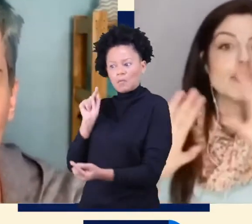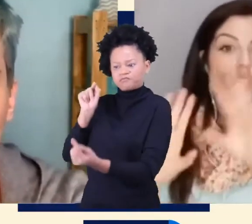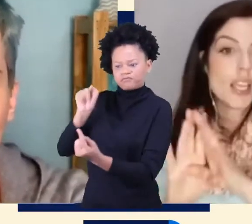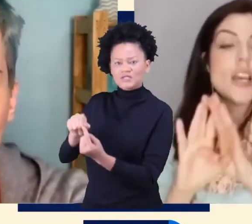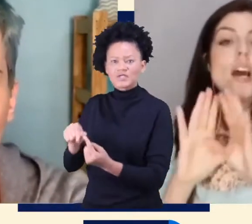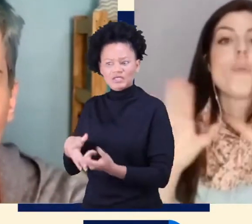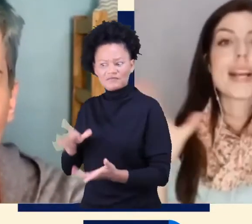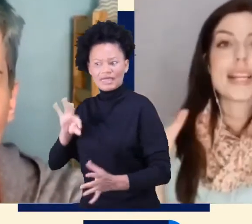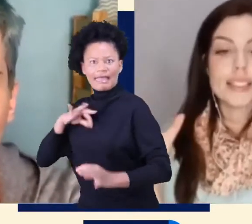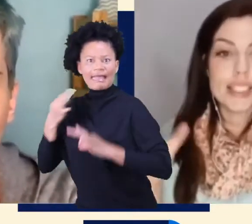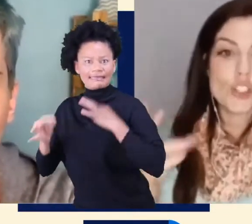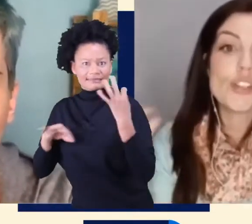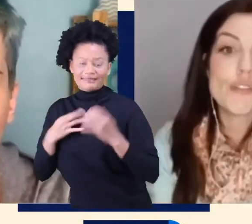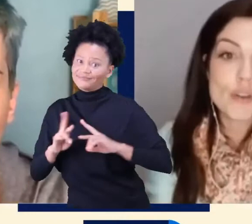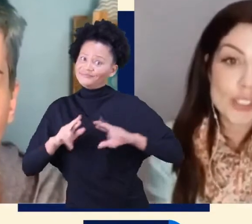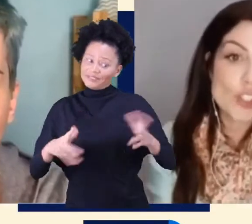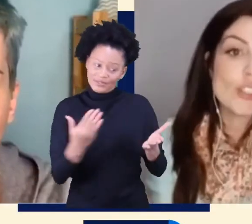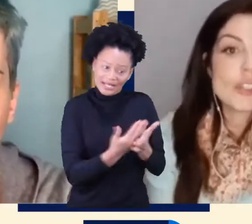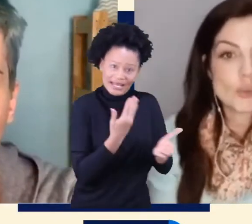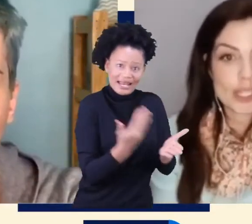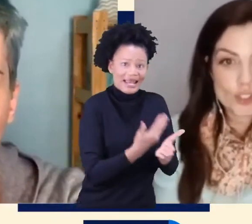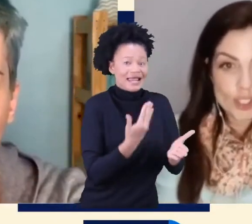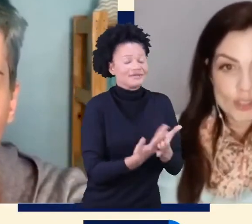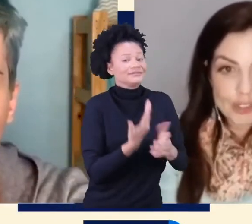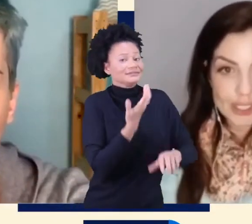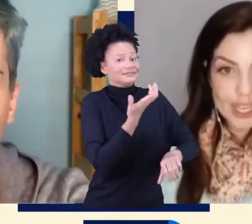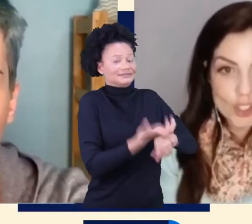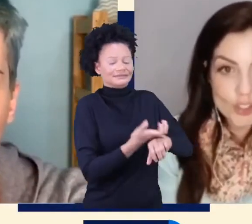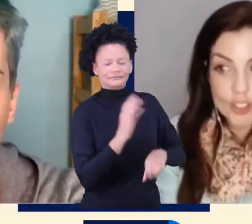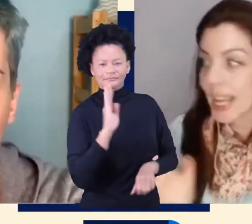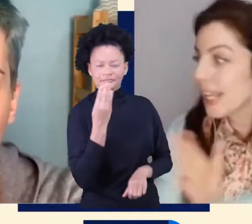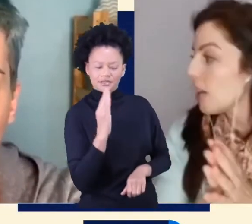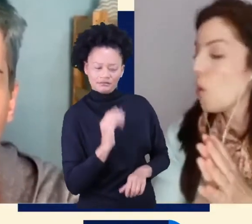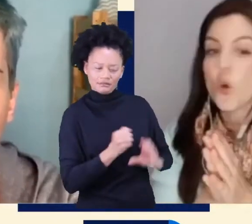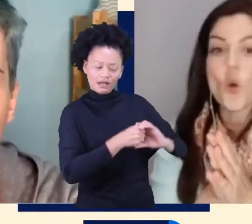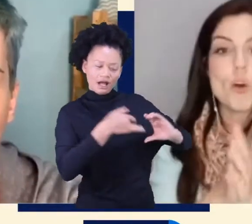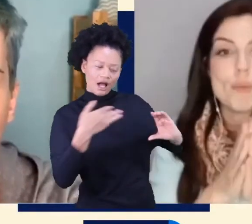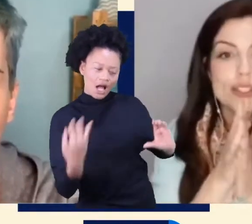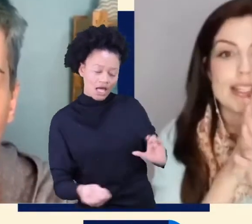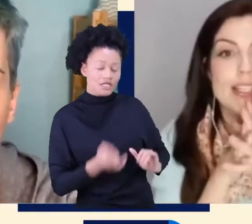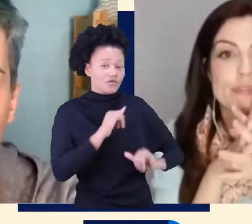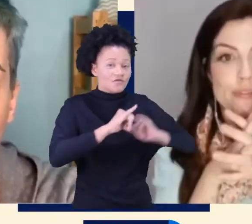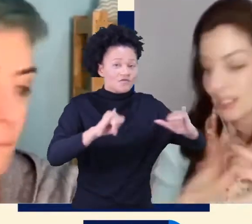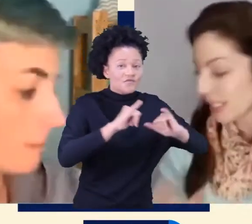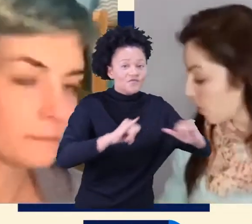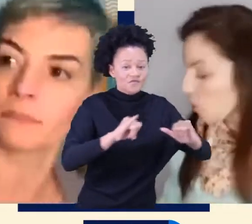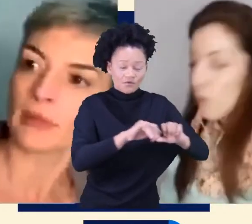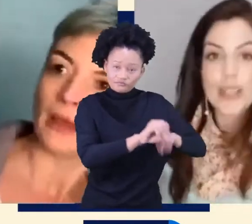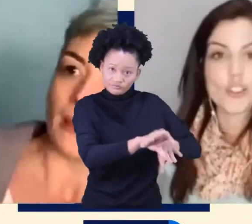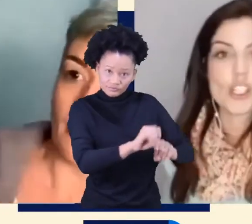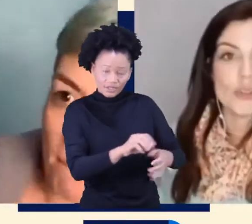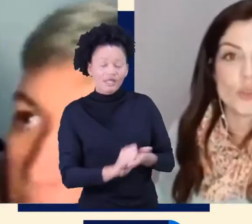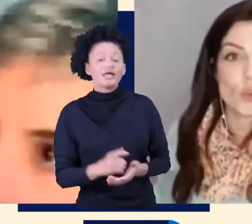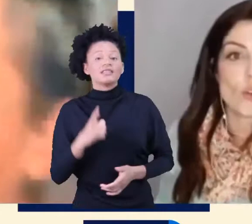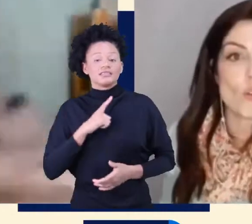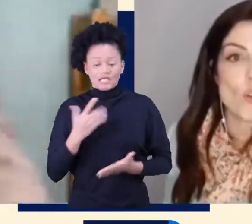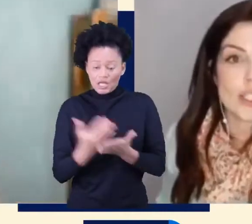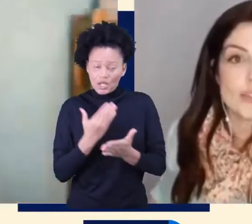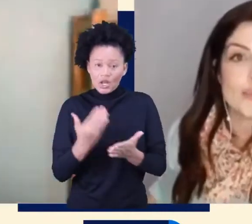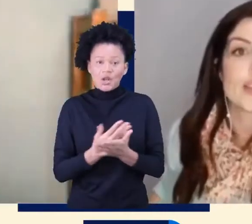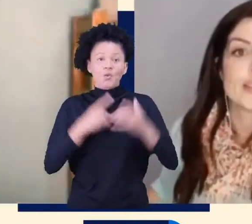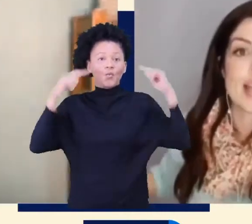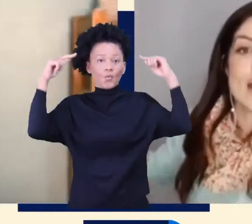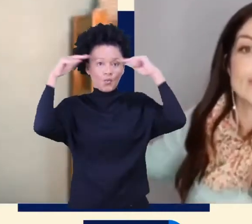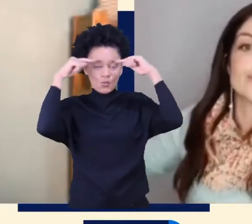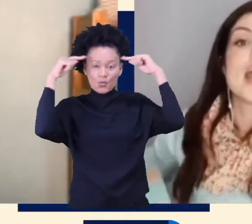biologia, que tem uma característica informativa e educativa, tá, gente? Tem a gogô, mostra aí, Fafá, você tá com a gogô pertinho? Eu tô com a gogô